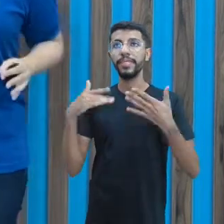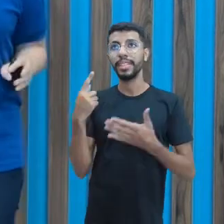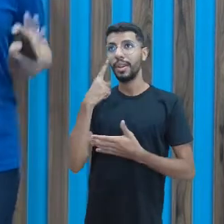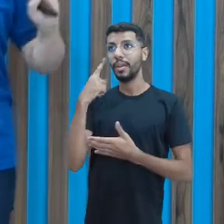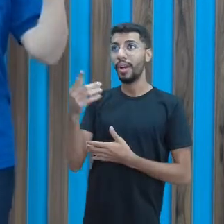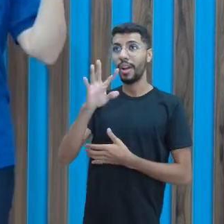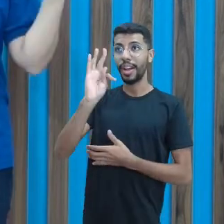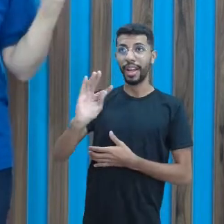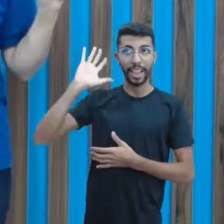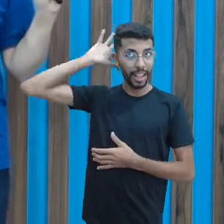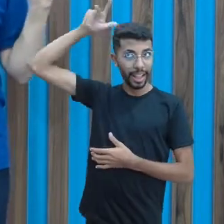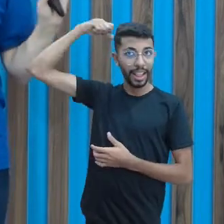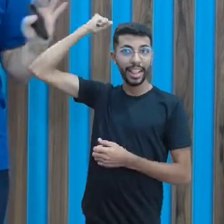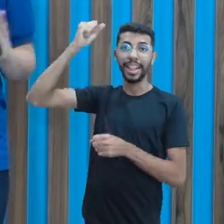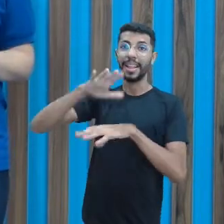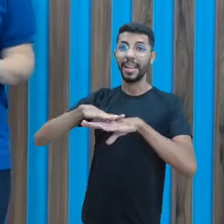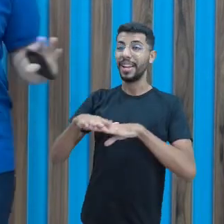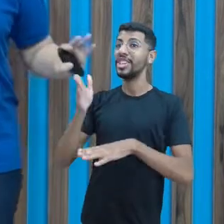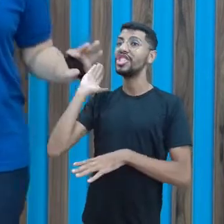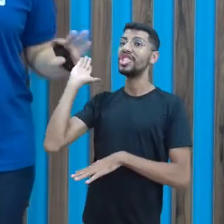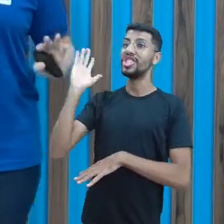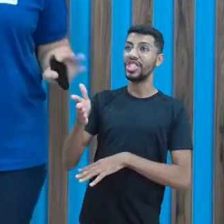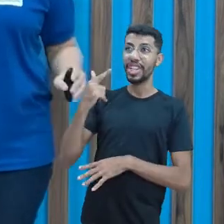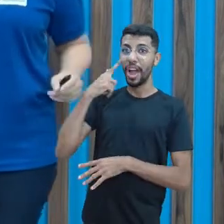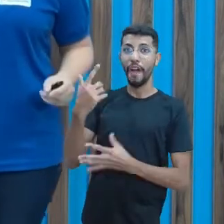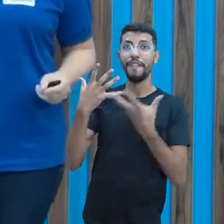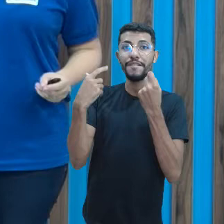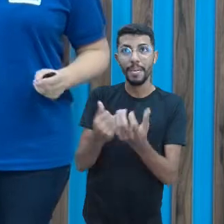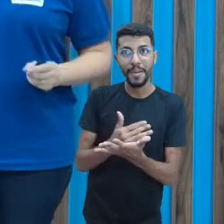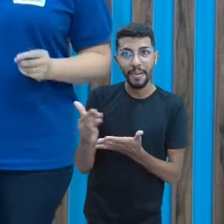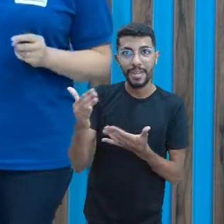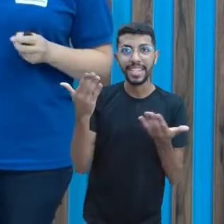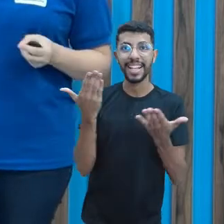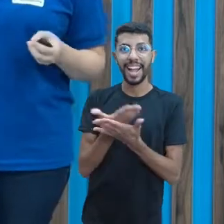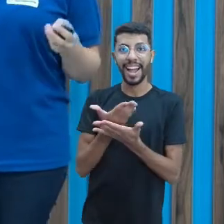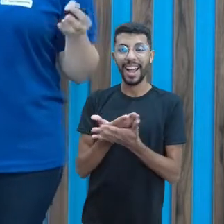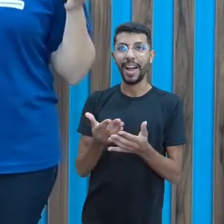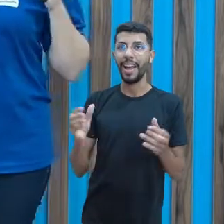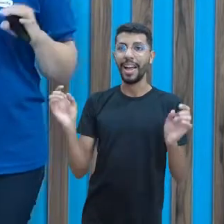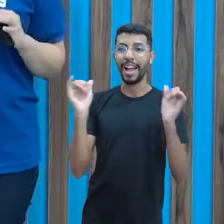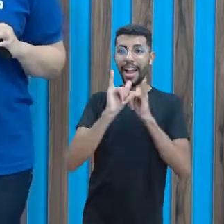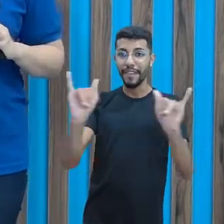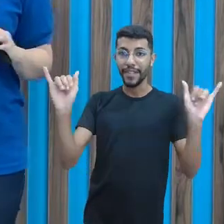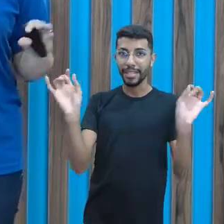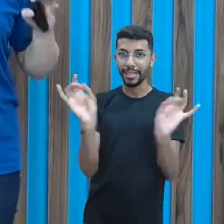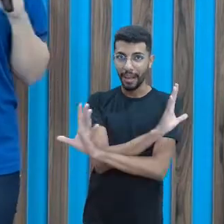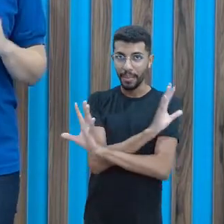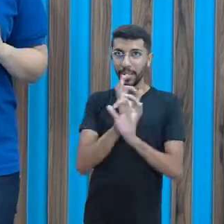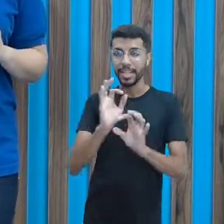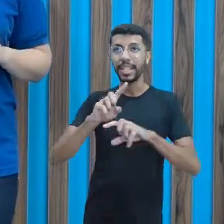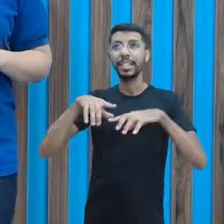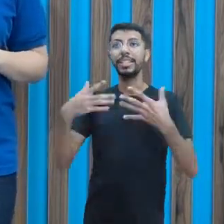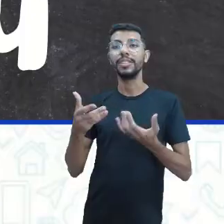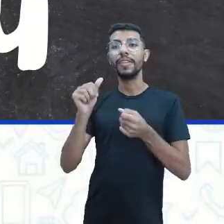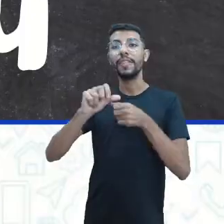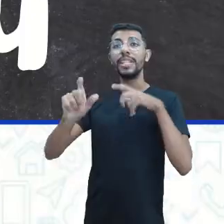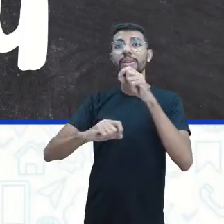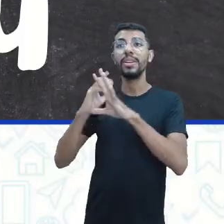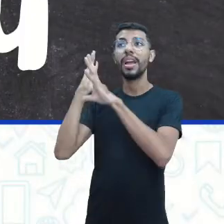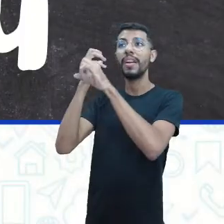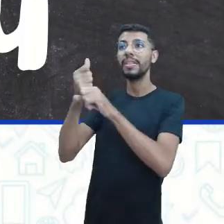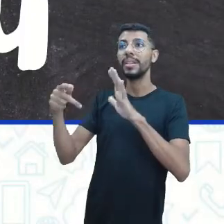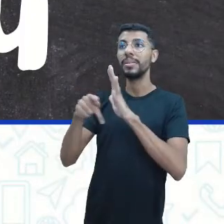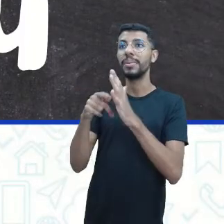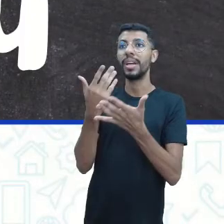já está, bora começar essa aula, né? Terminamos os avisos e aí a gente vai trazer uma revisão da aula passada, né? O que foi que a gente